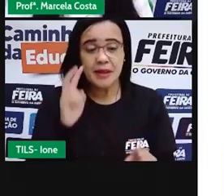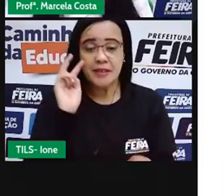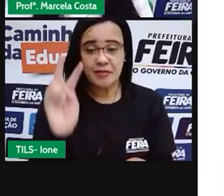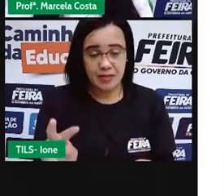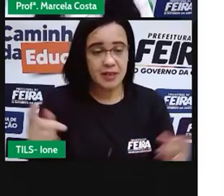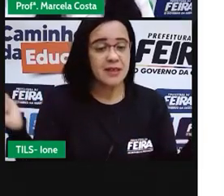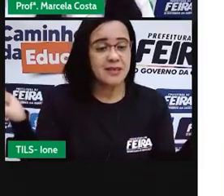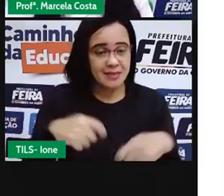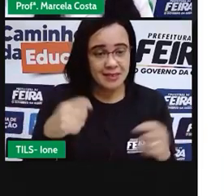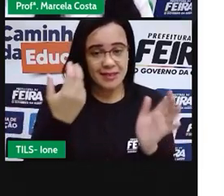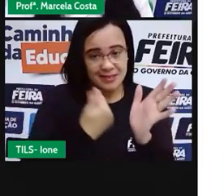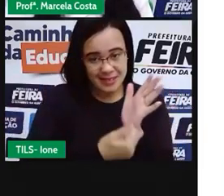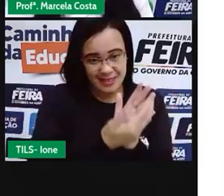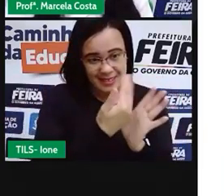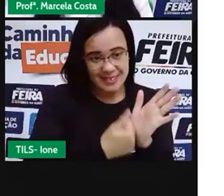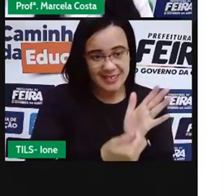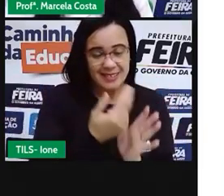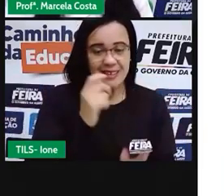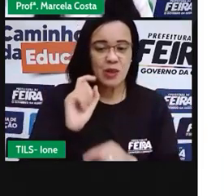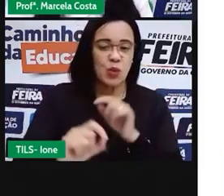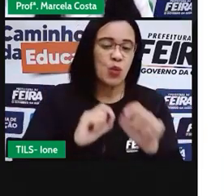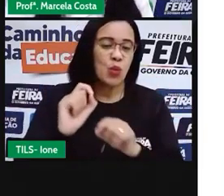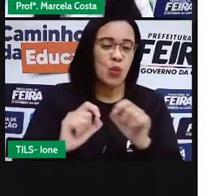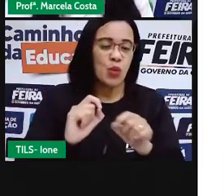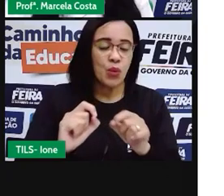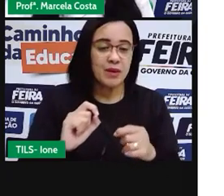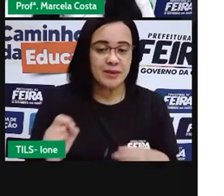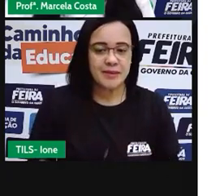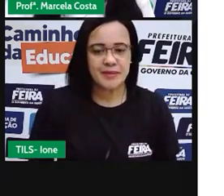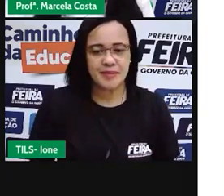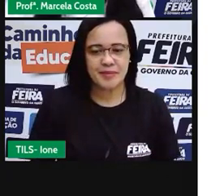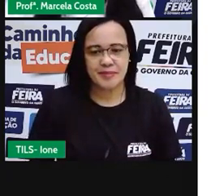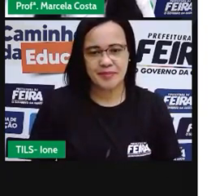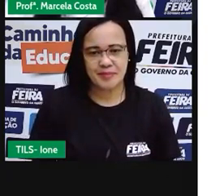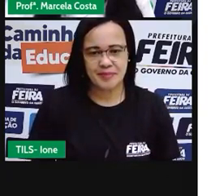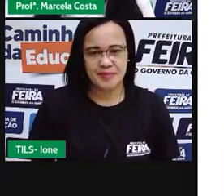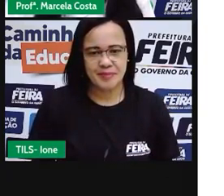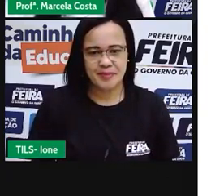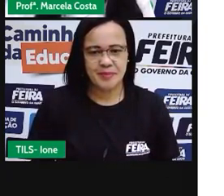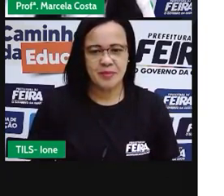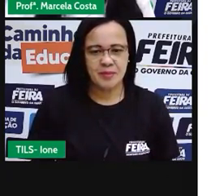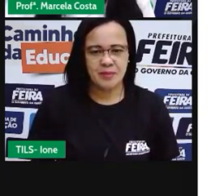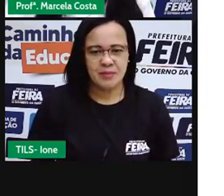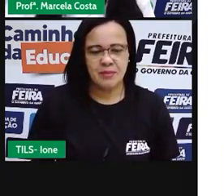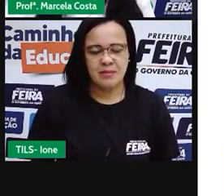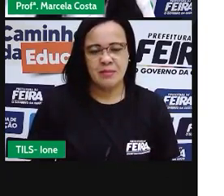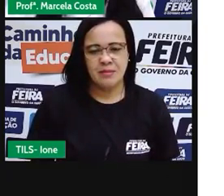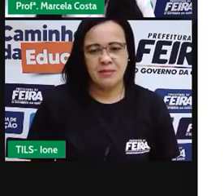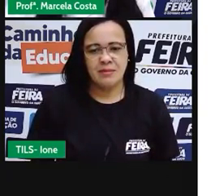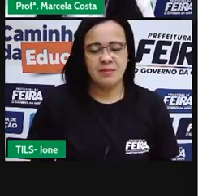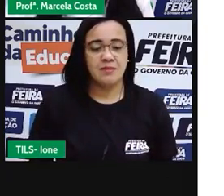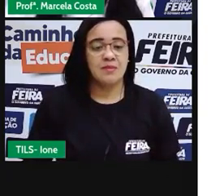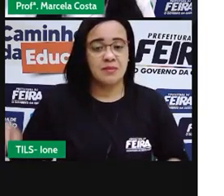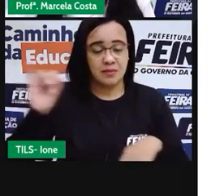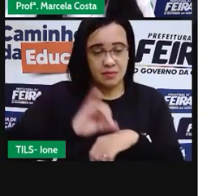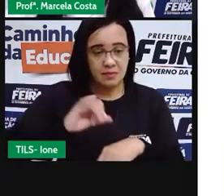Agora, olha o casarão Fran da Mota, que a gente já viu em uma das nossas aulas de ciências humanas.